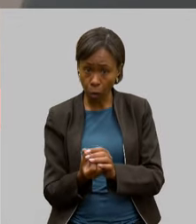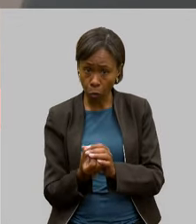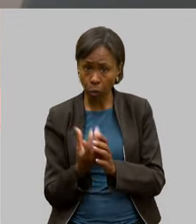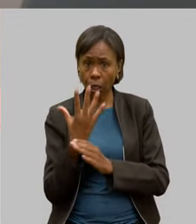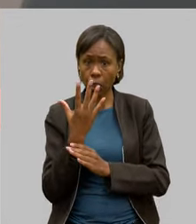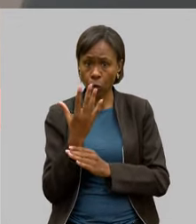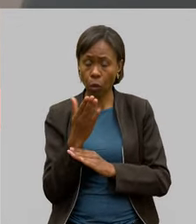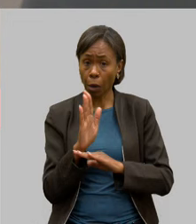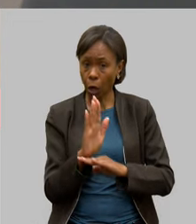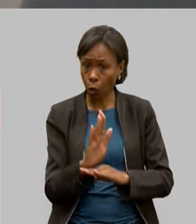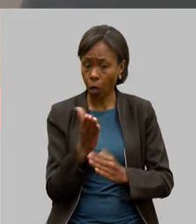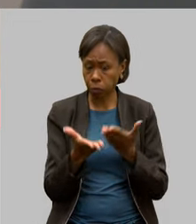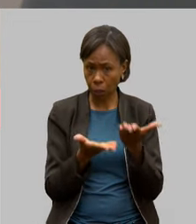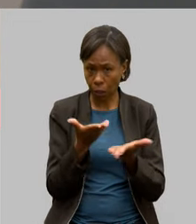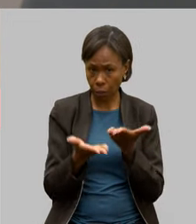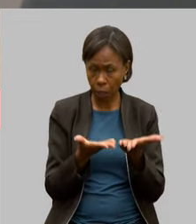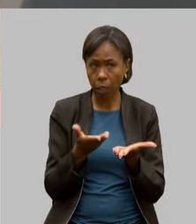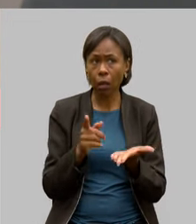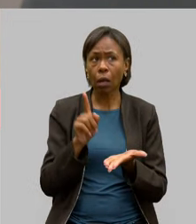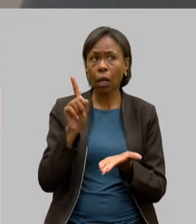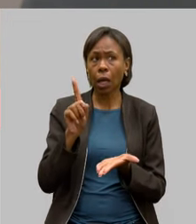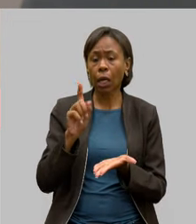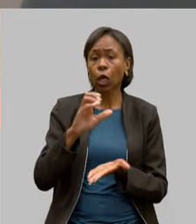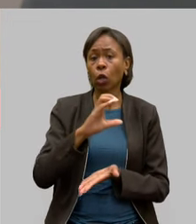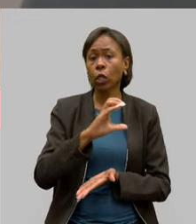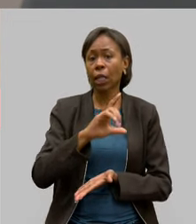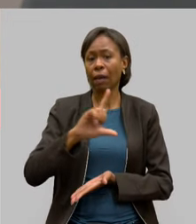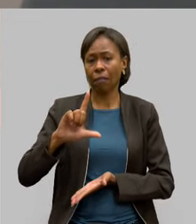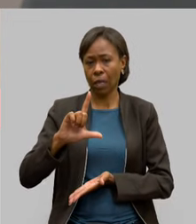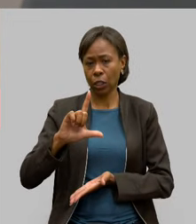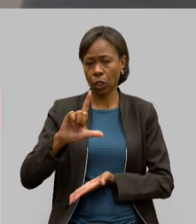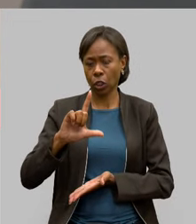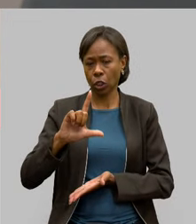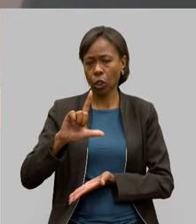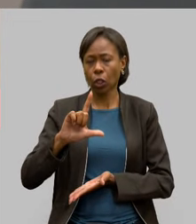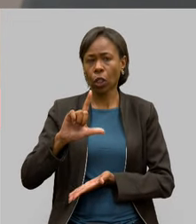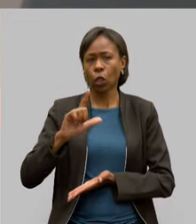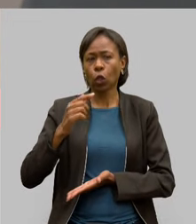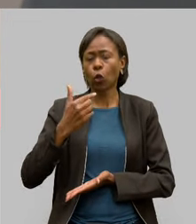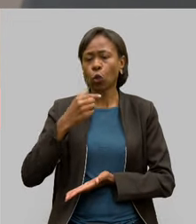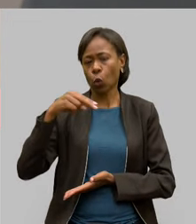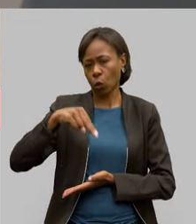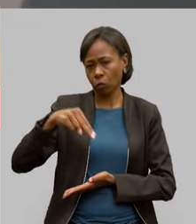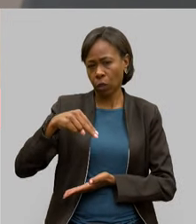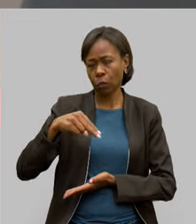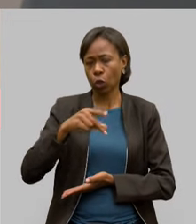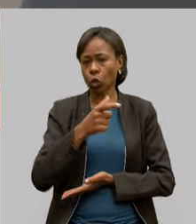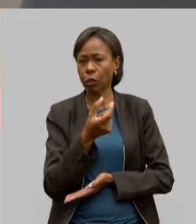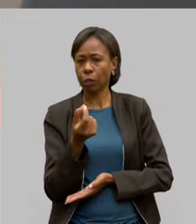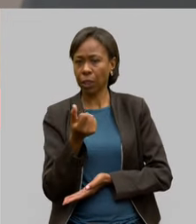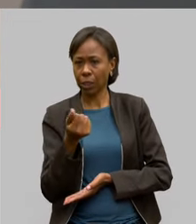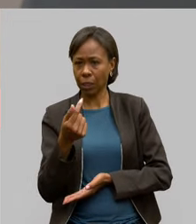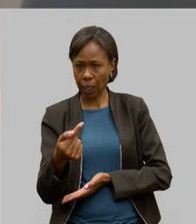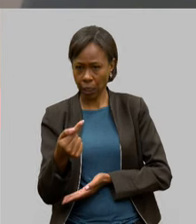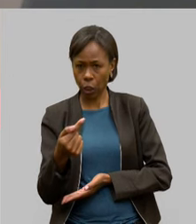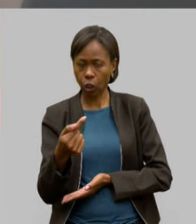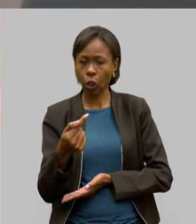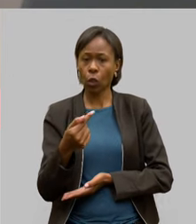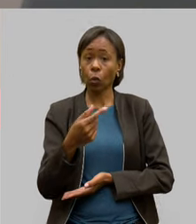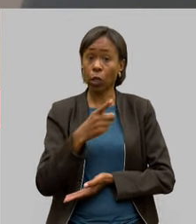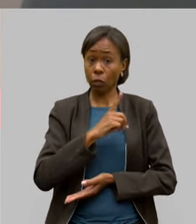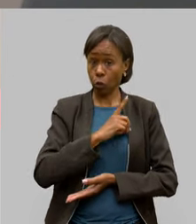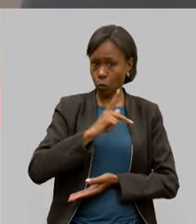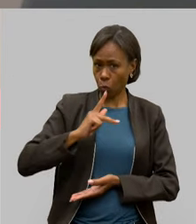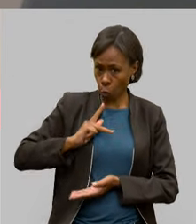medicinais ele foi obtido na Comarca de Conselheiro Lafayete em novembro de 2017 com atuação da Defensoria e com um